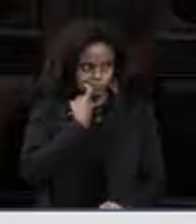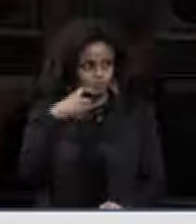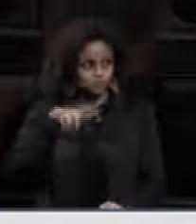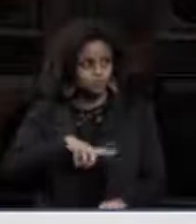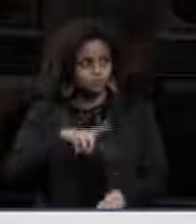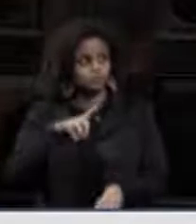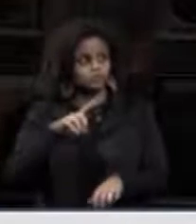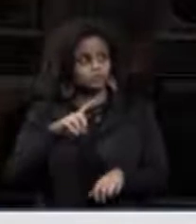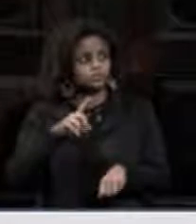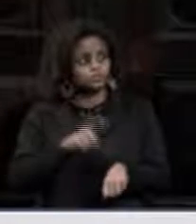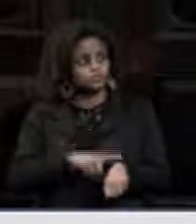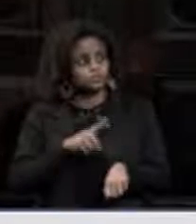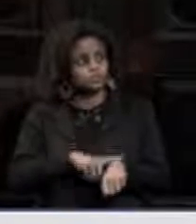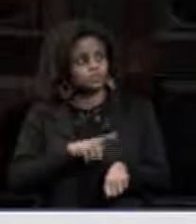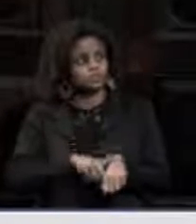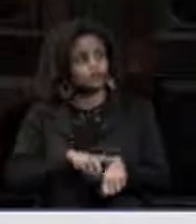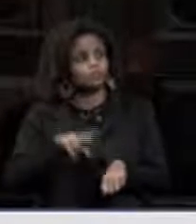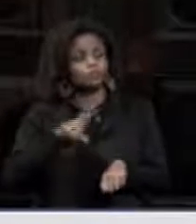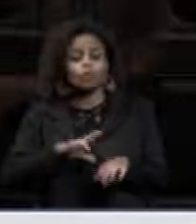tempo